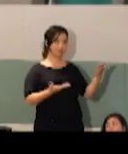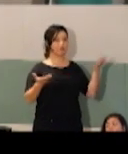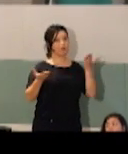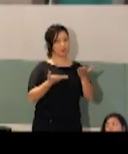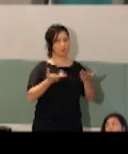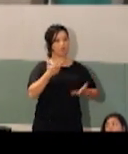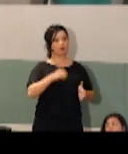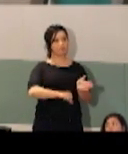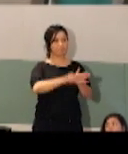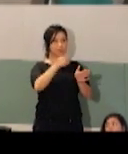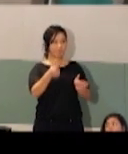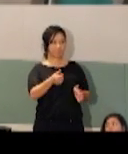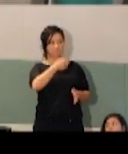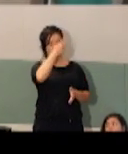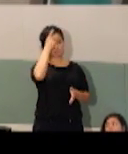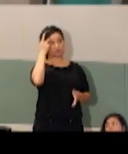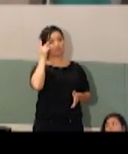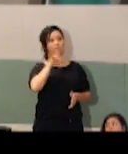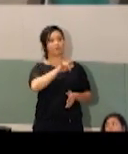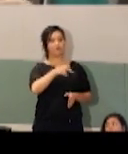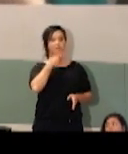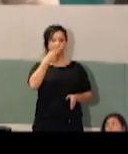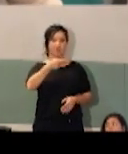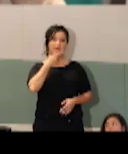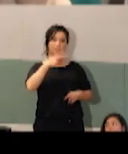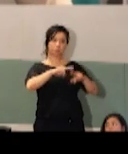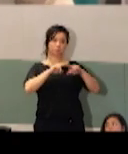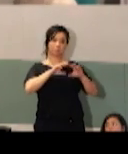a comentar a questão da educação.